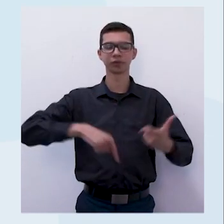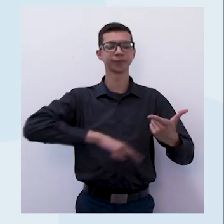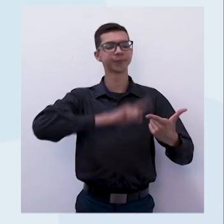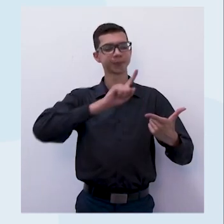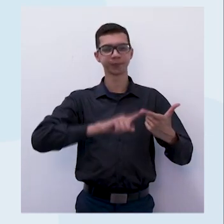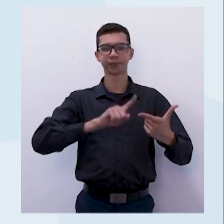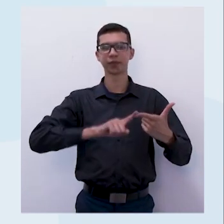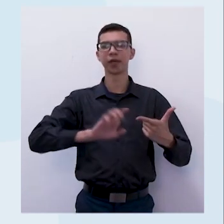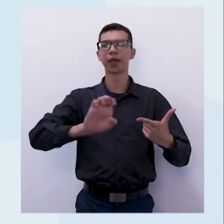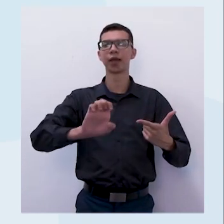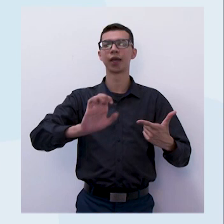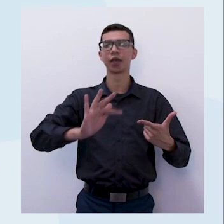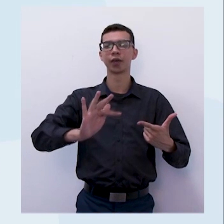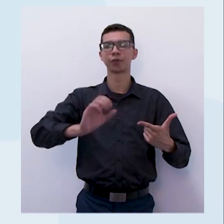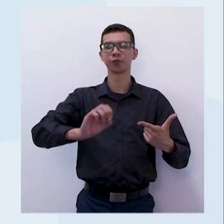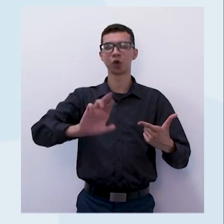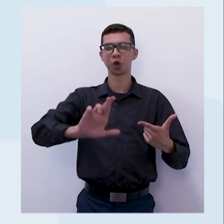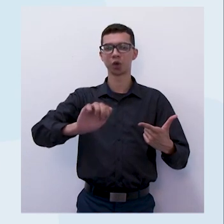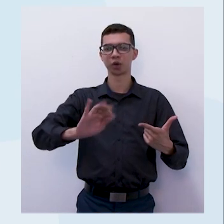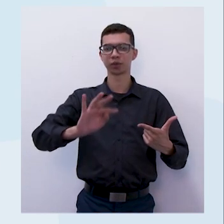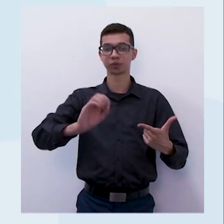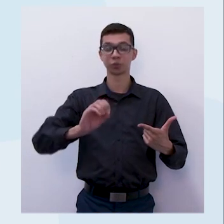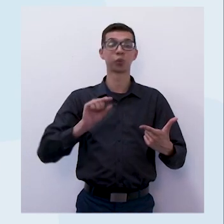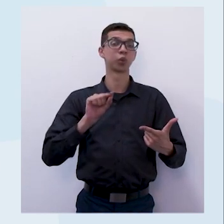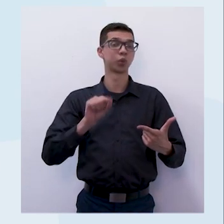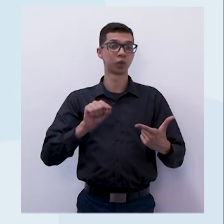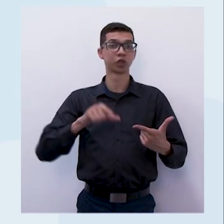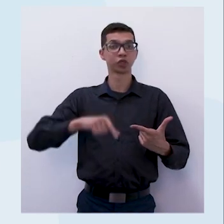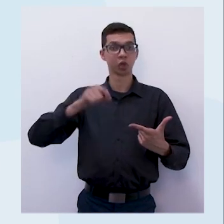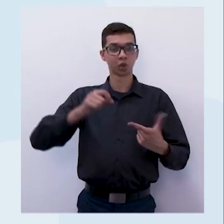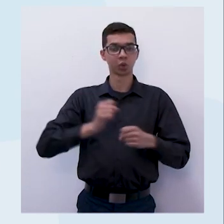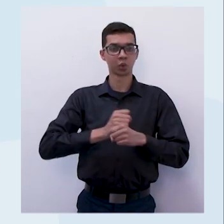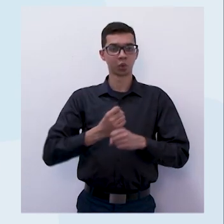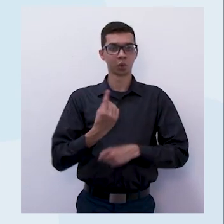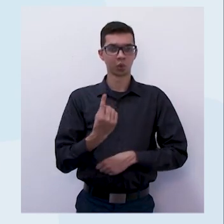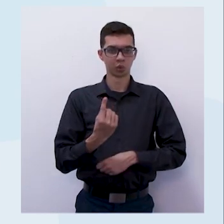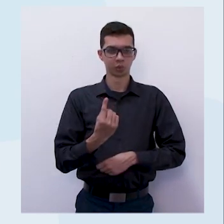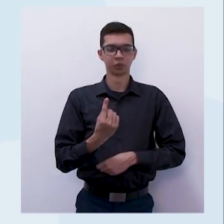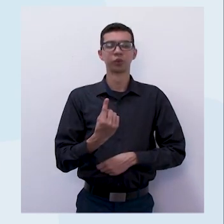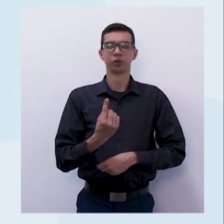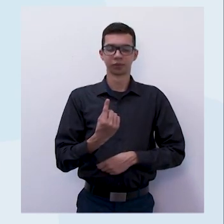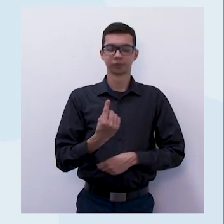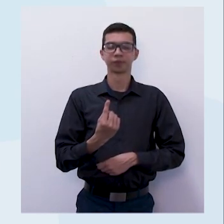eram eleitos para um mandato de 1 ano, tá? E o papel dos éforos era